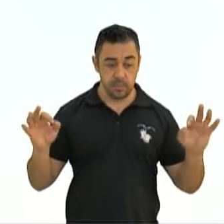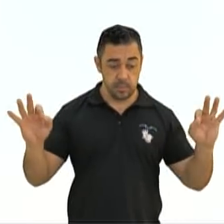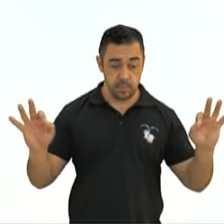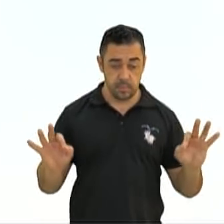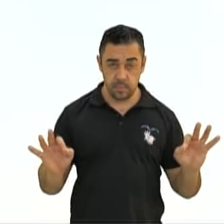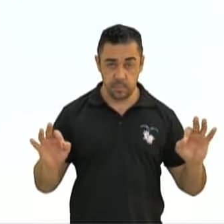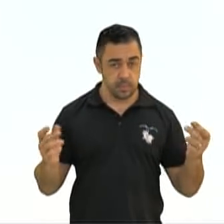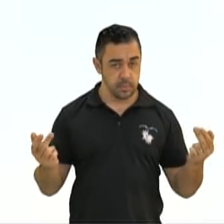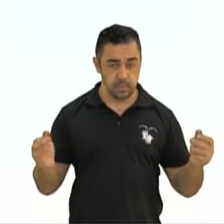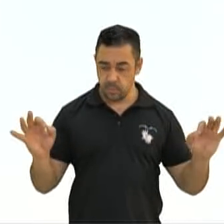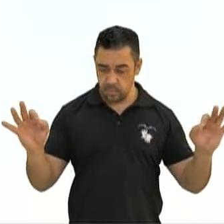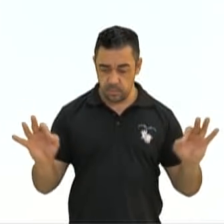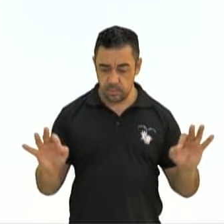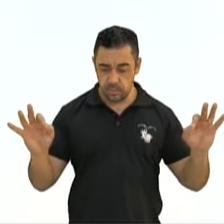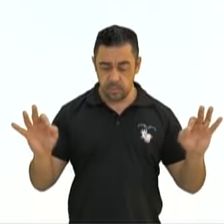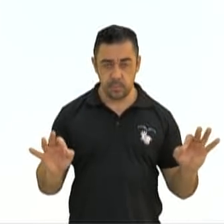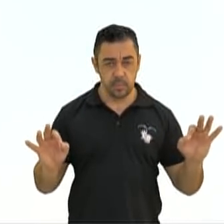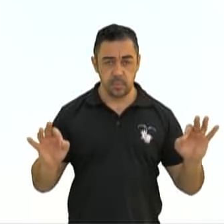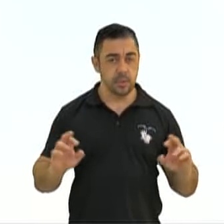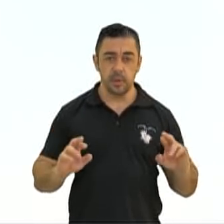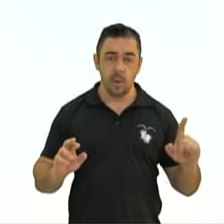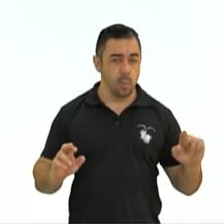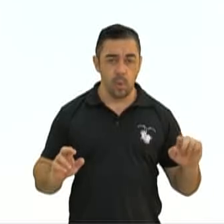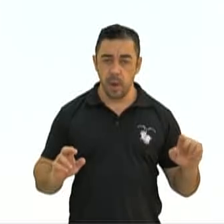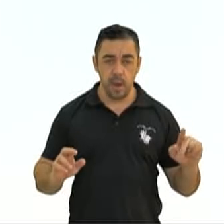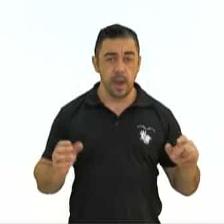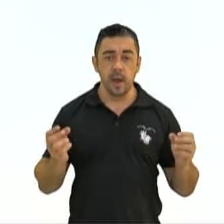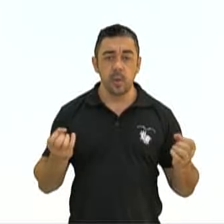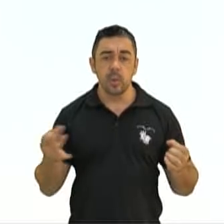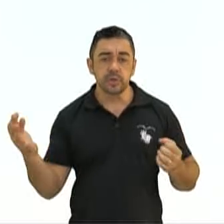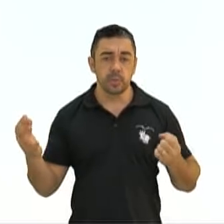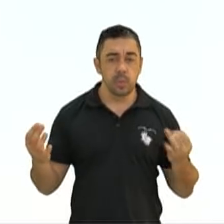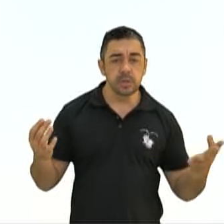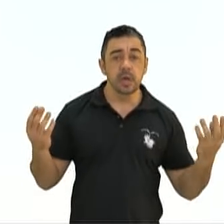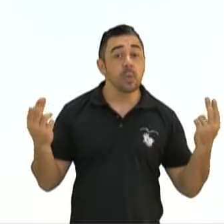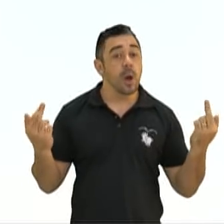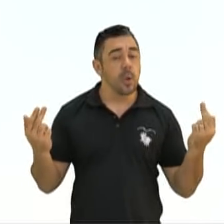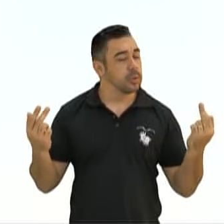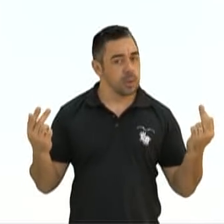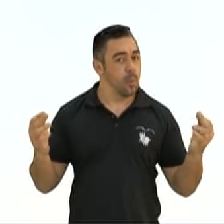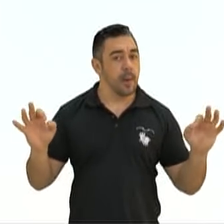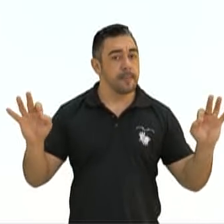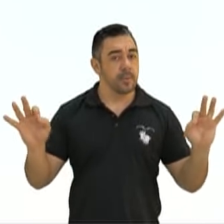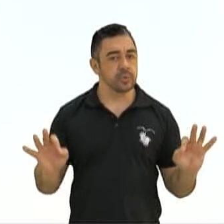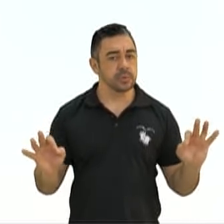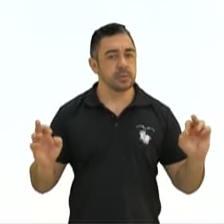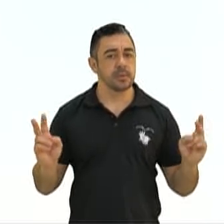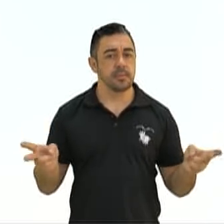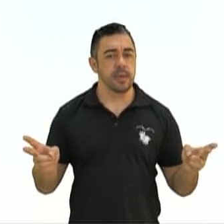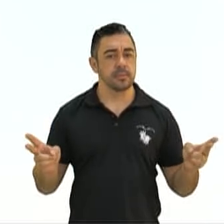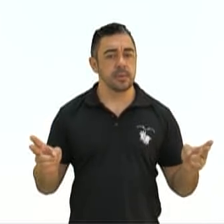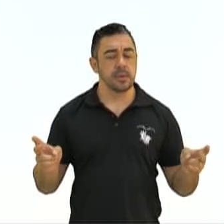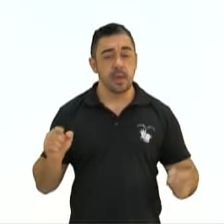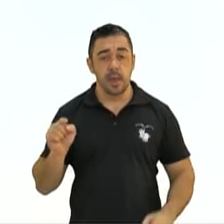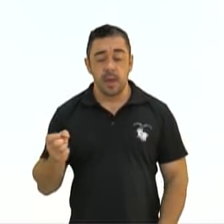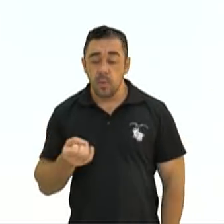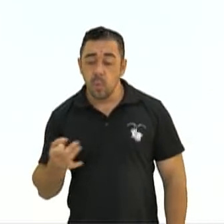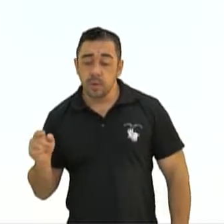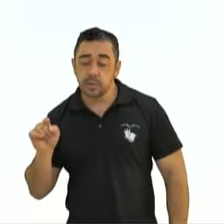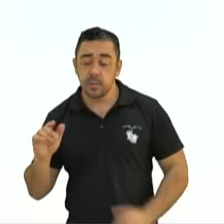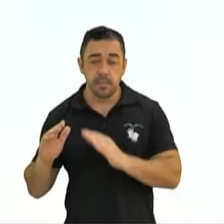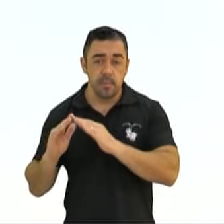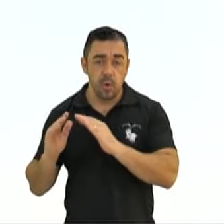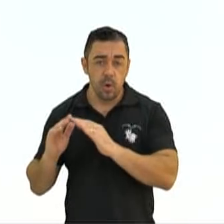proporcional. Não quer dizer que vai ser a mesma quantidade, ela tem que ser apenas proporcional com a quantidade de habitantes que